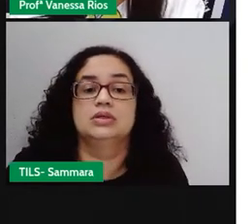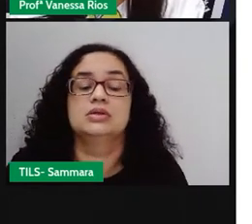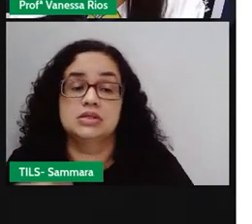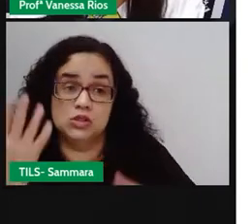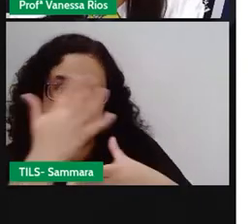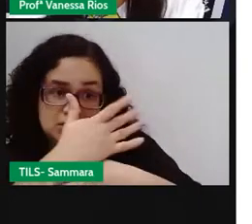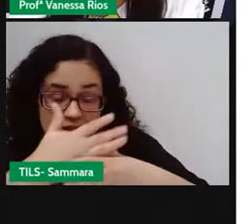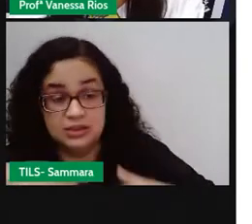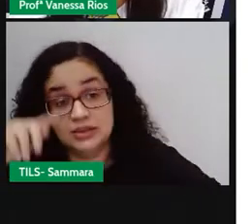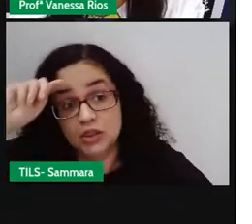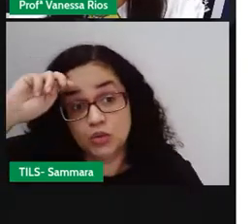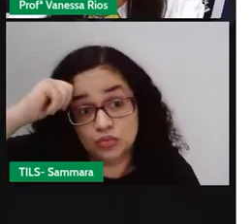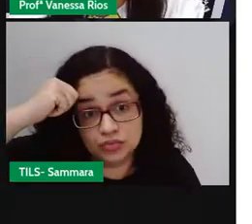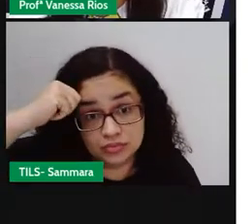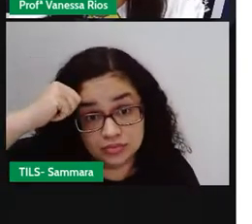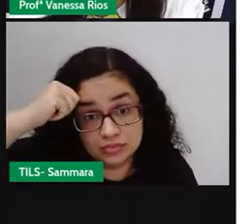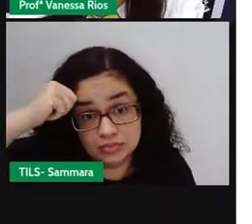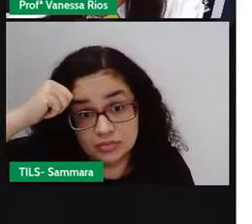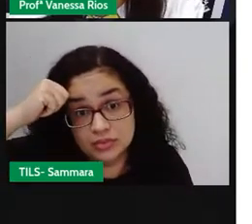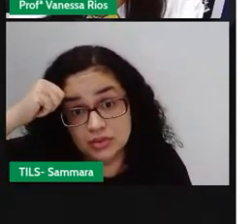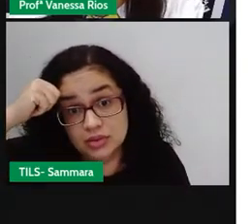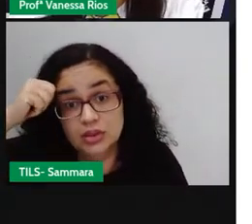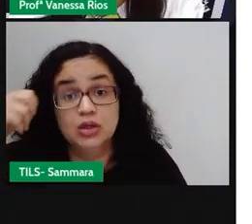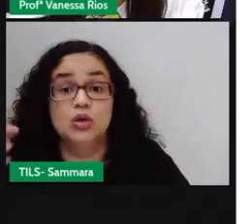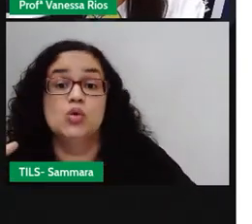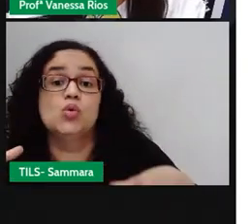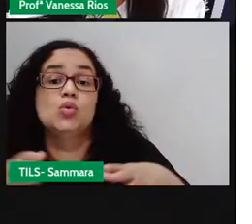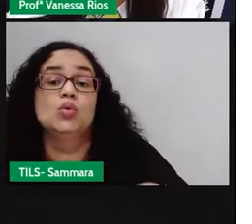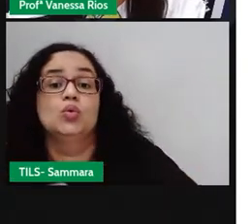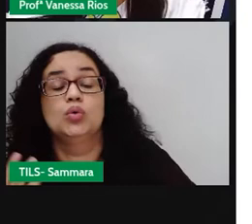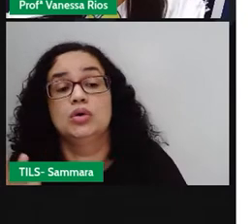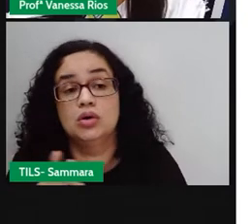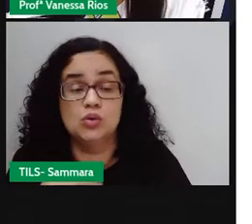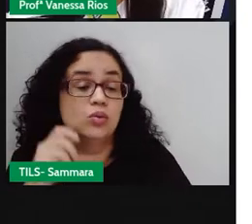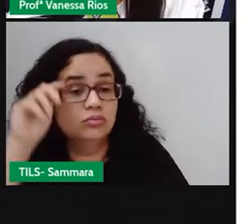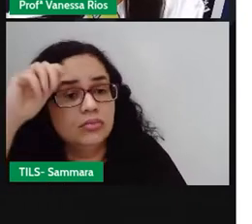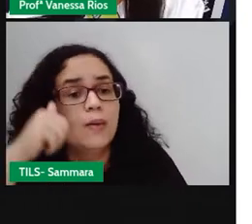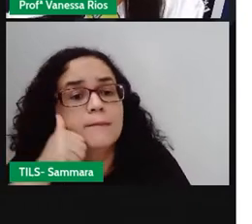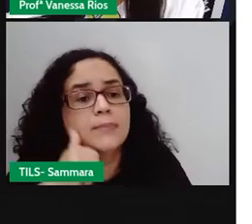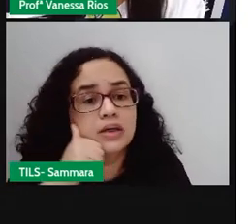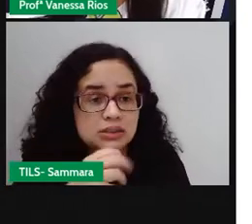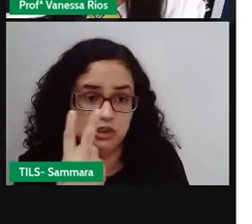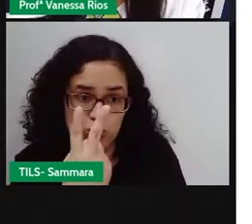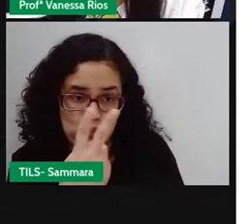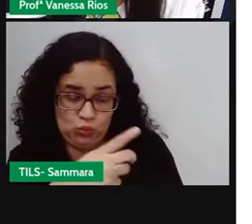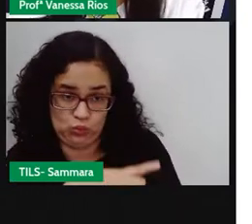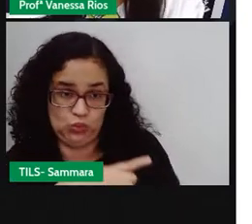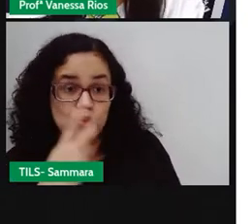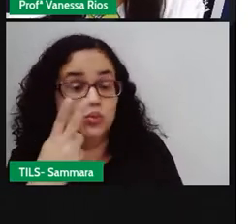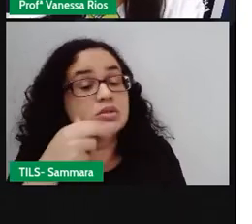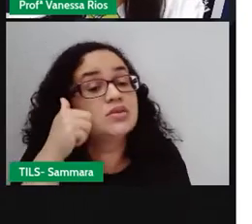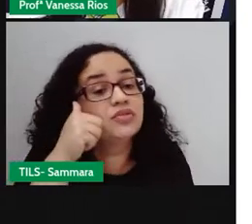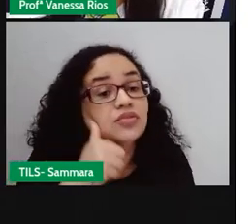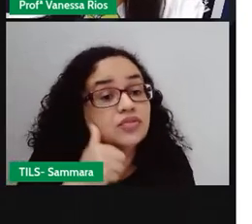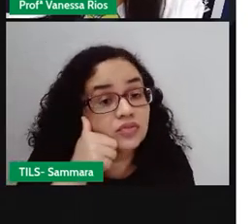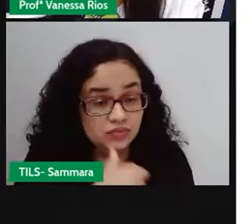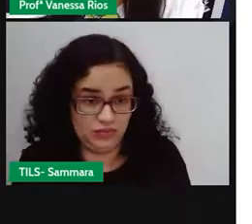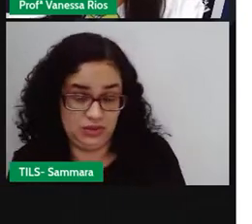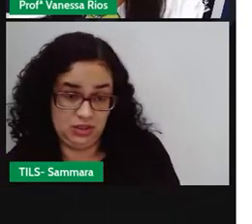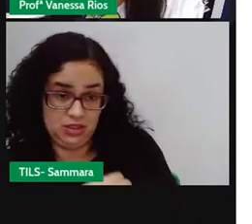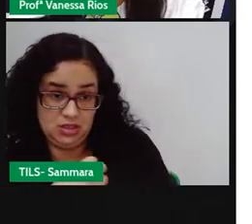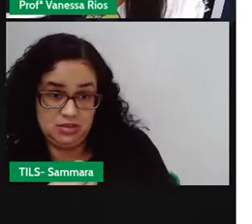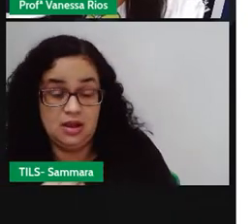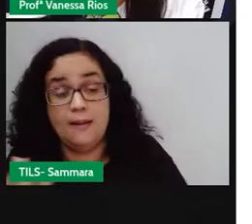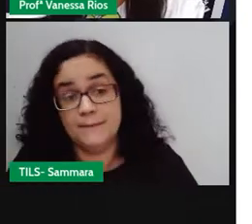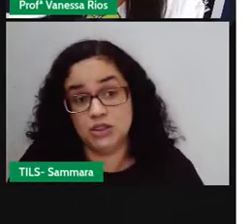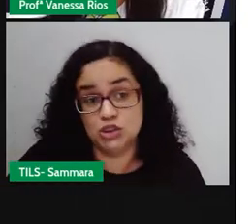em uma cidade da África, da nação Grunces, uma senhora que tinha duas filhas. Uma delas, a